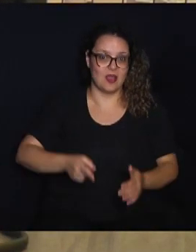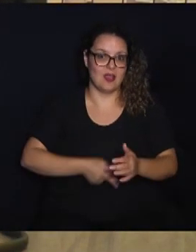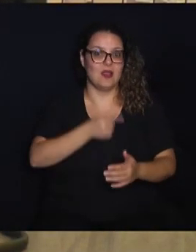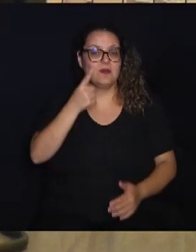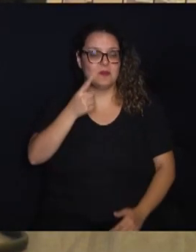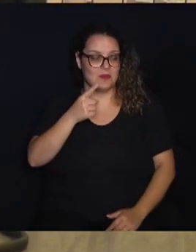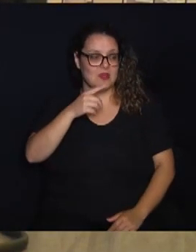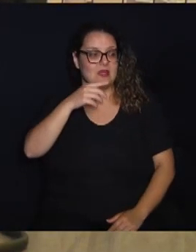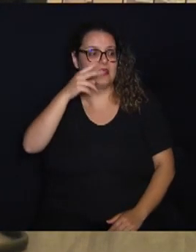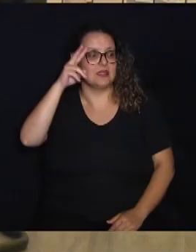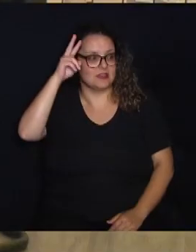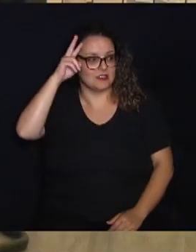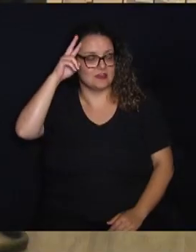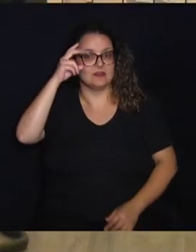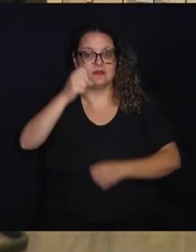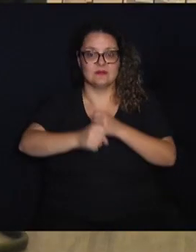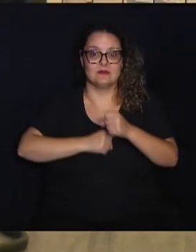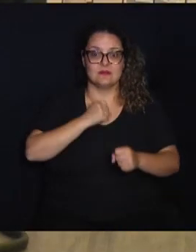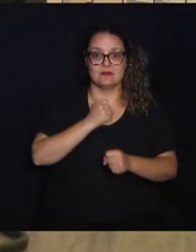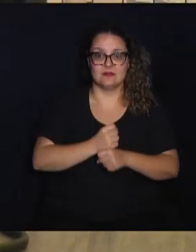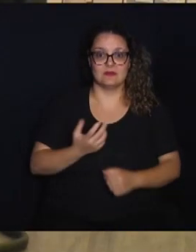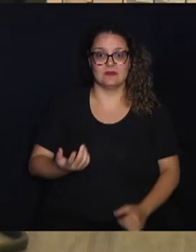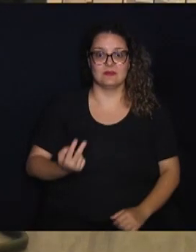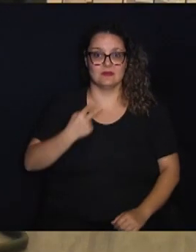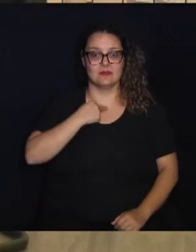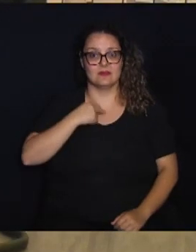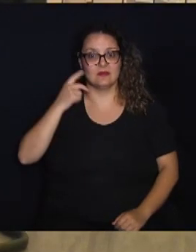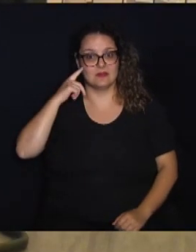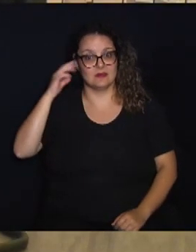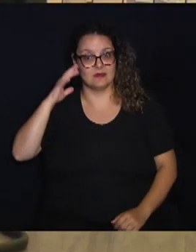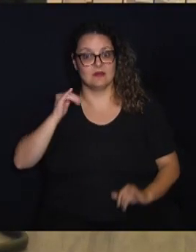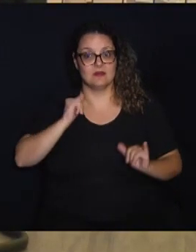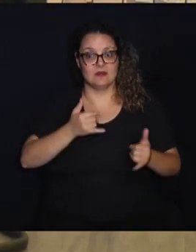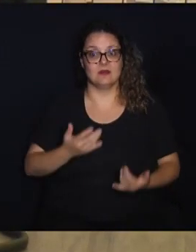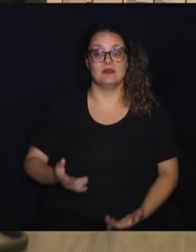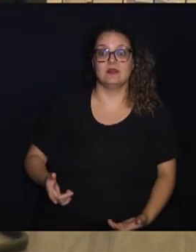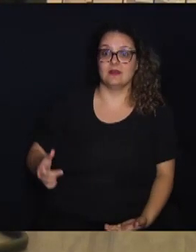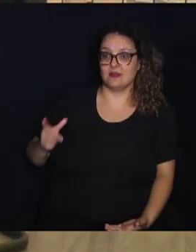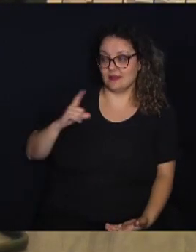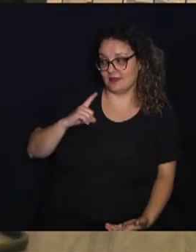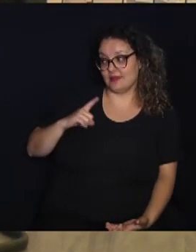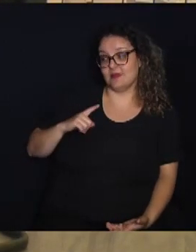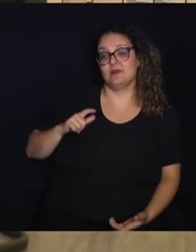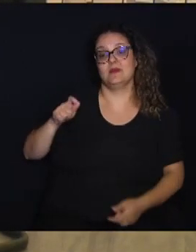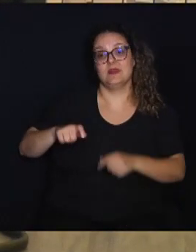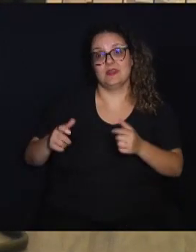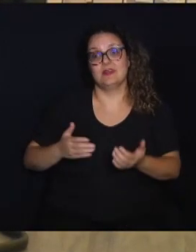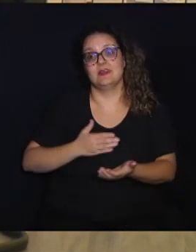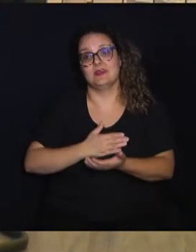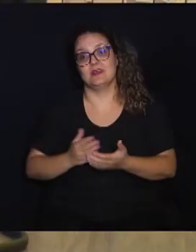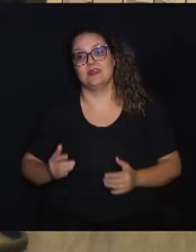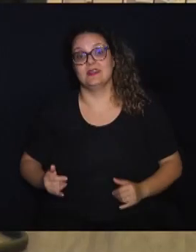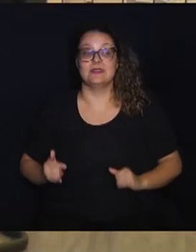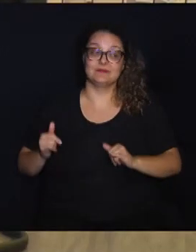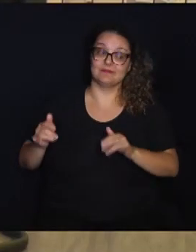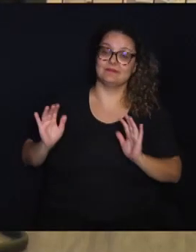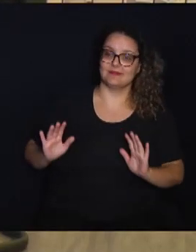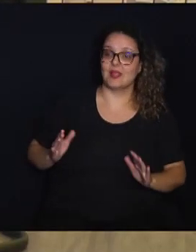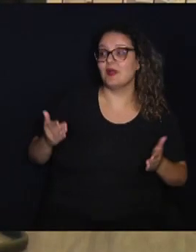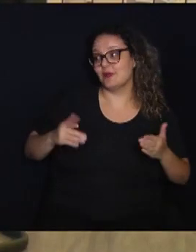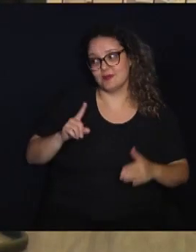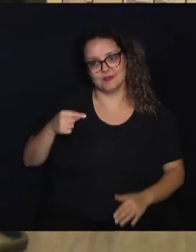ano. Não dá ainda pra pensar nisso, nem tem desistir. Gente que começou e já tá regando. Hoje provavelmente já não vai,